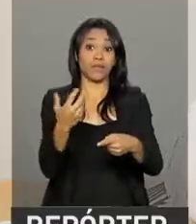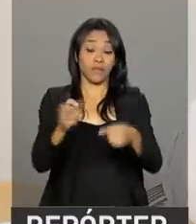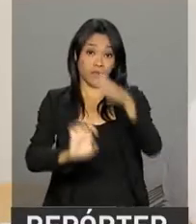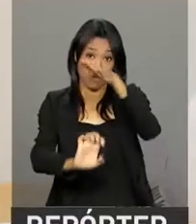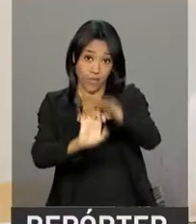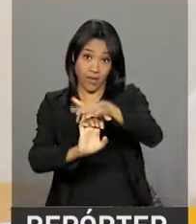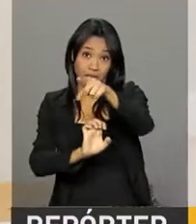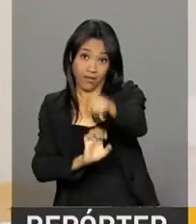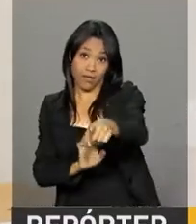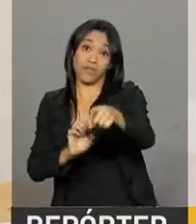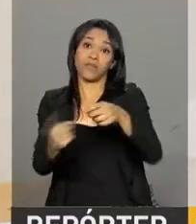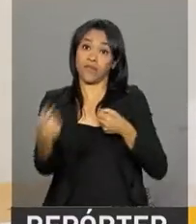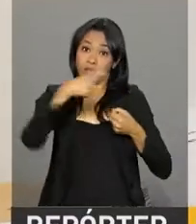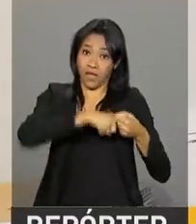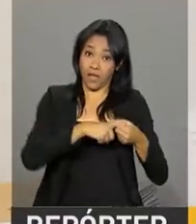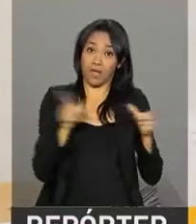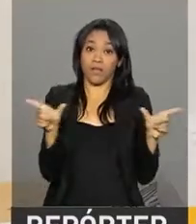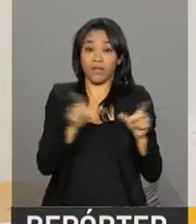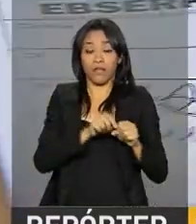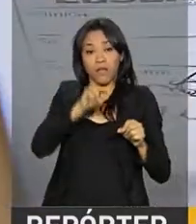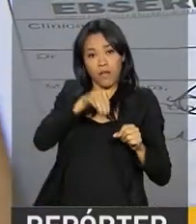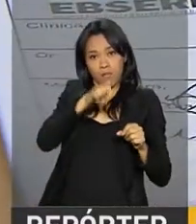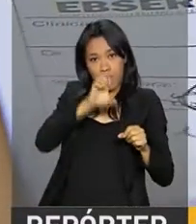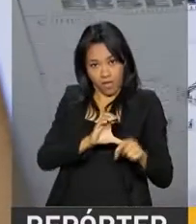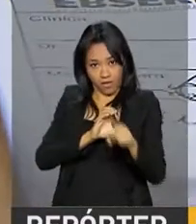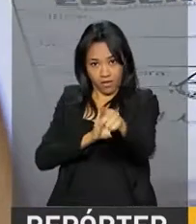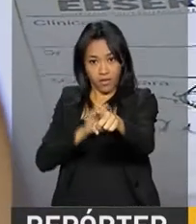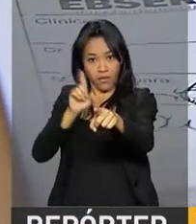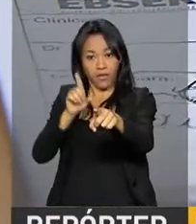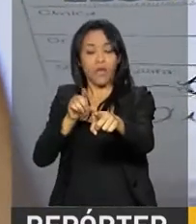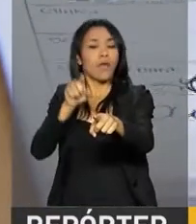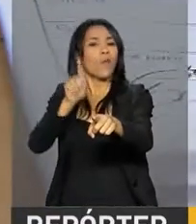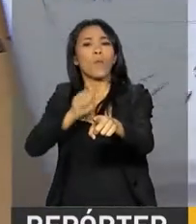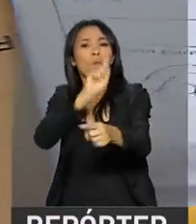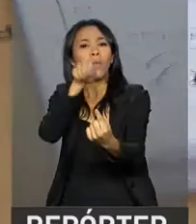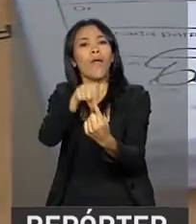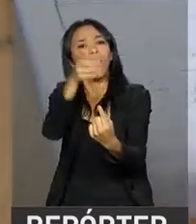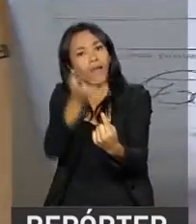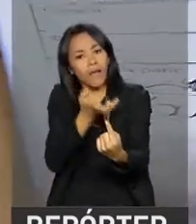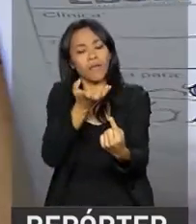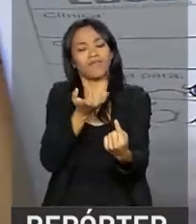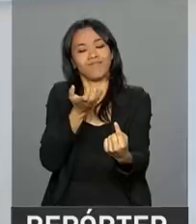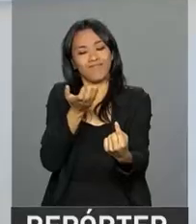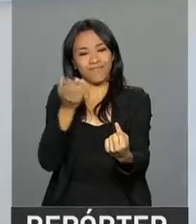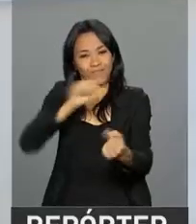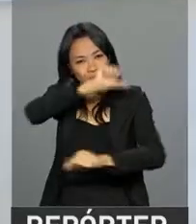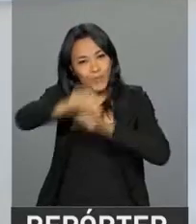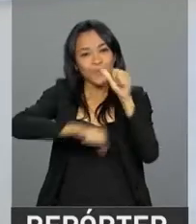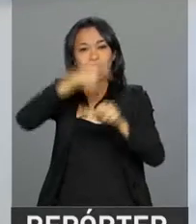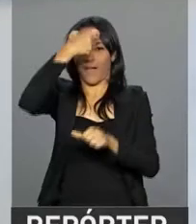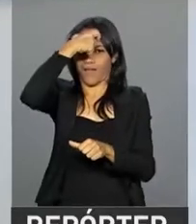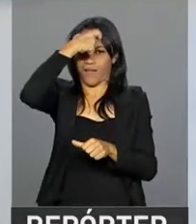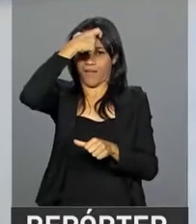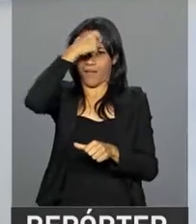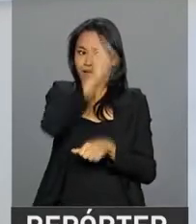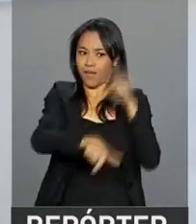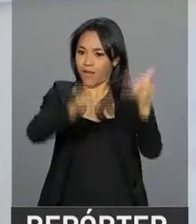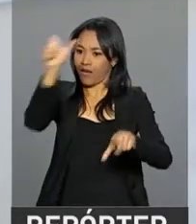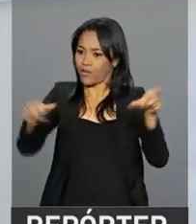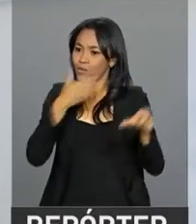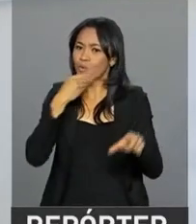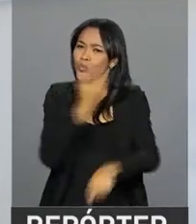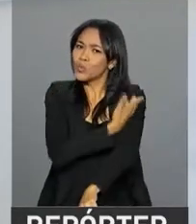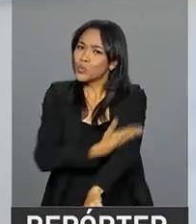hospitalares vinculada ao ministério da educação quer mudar essa cultura e estimular os homens a